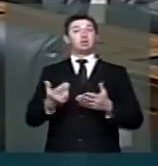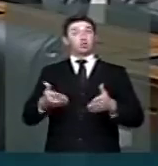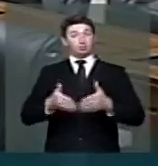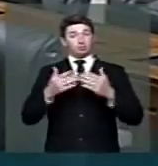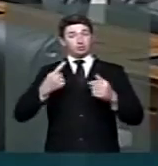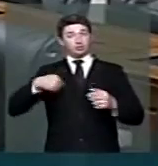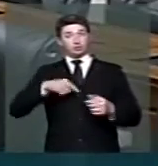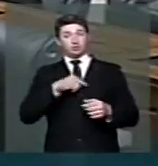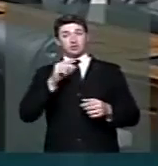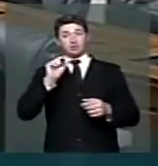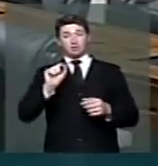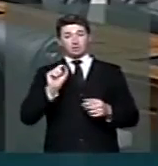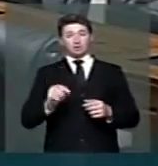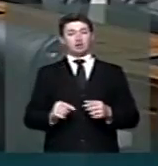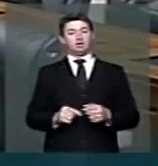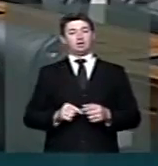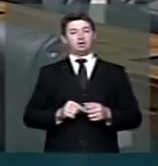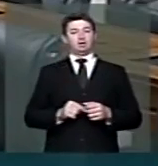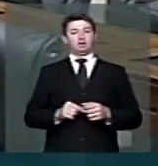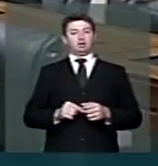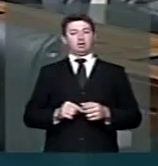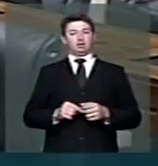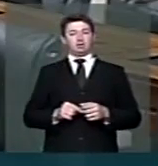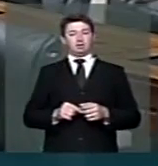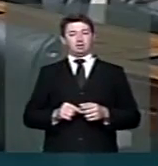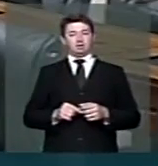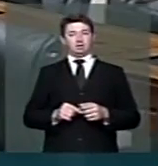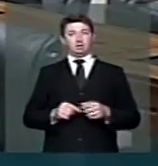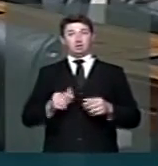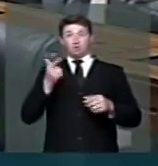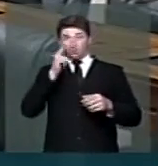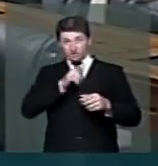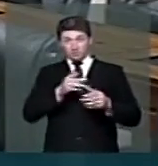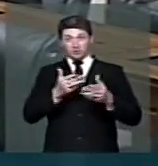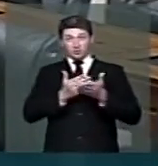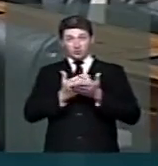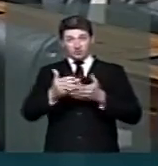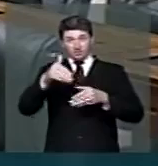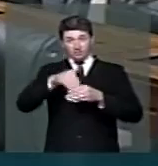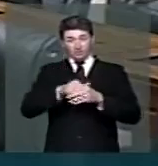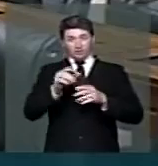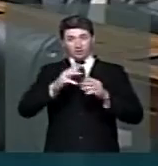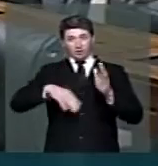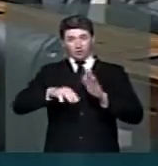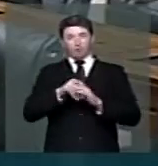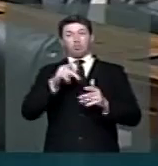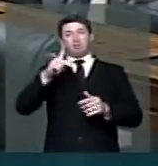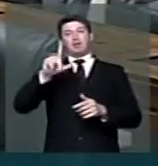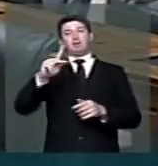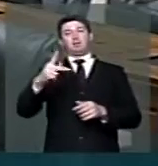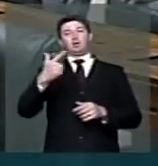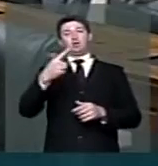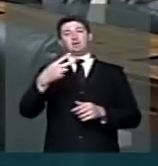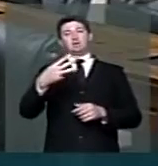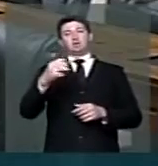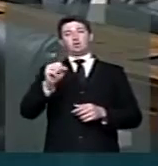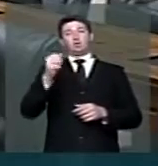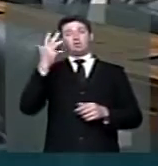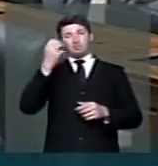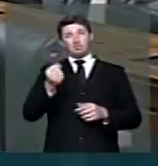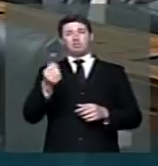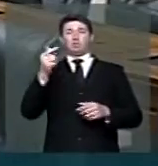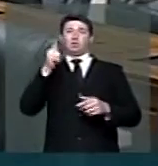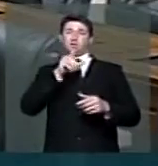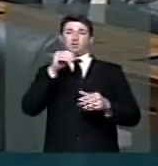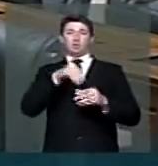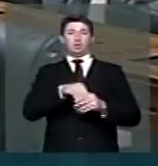pleito é para que, logo que a pauta seja destrancada, o PLP 238